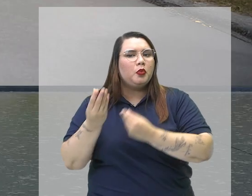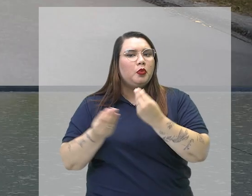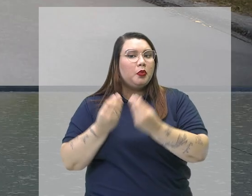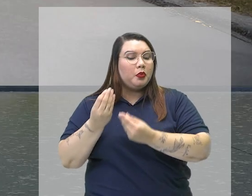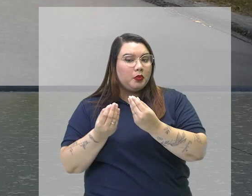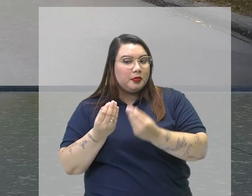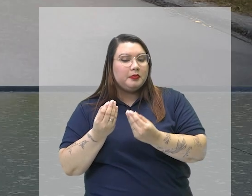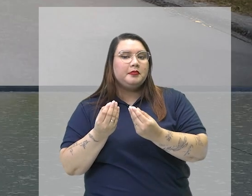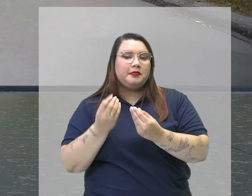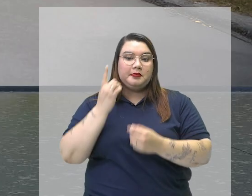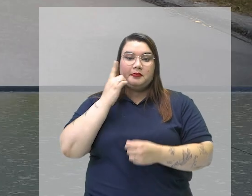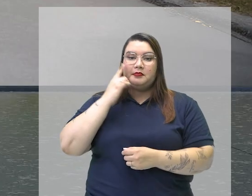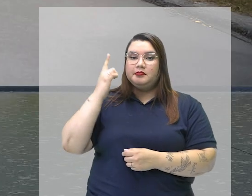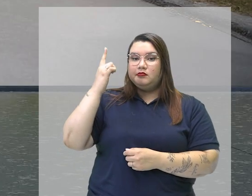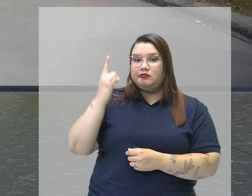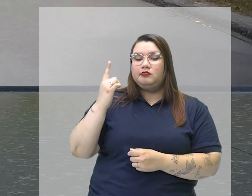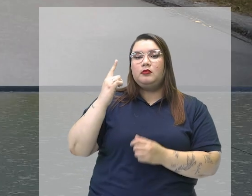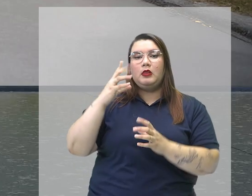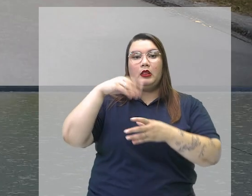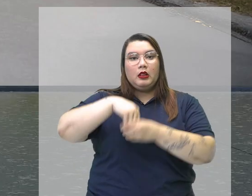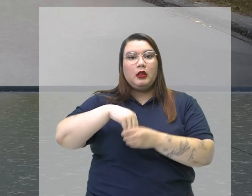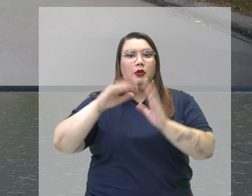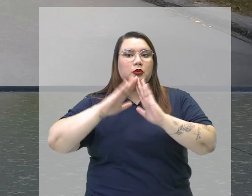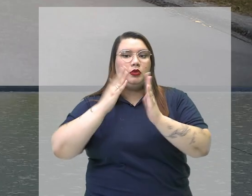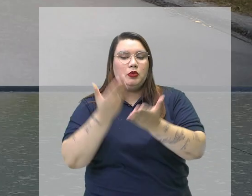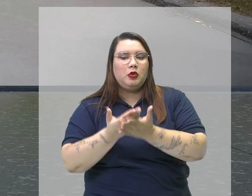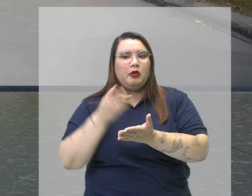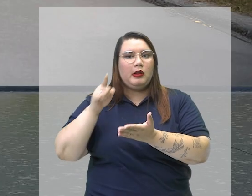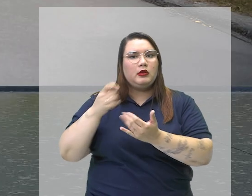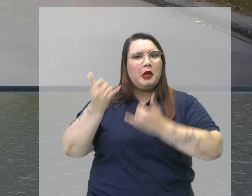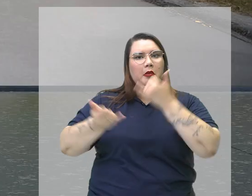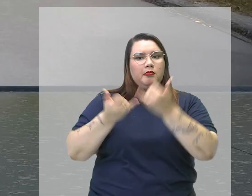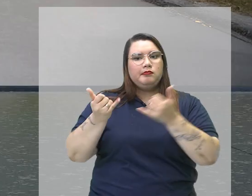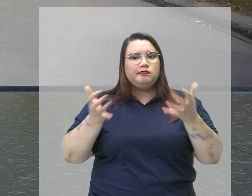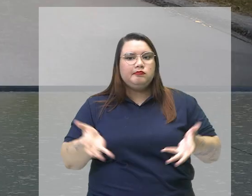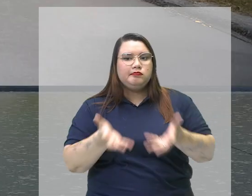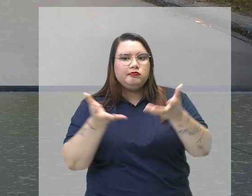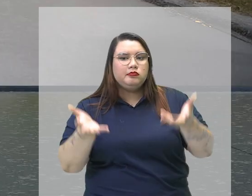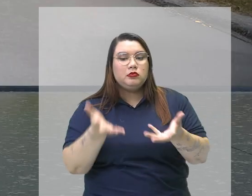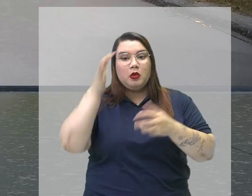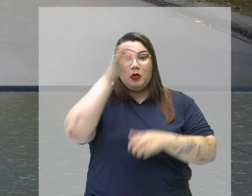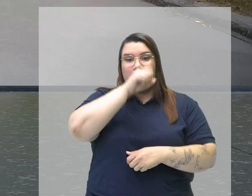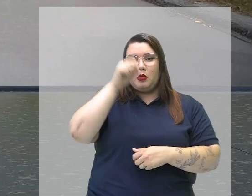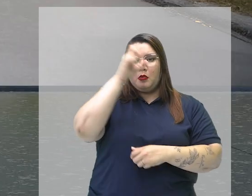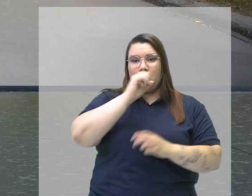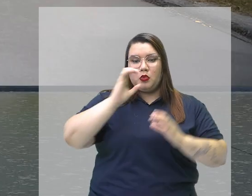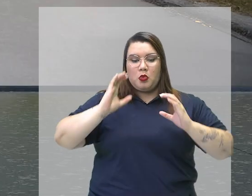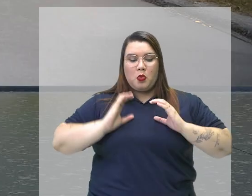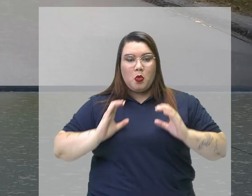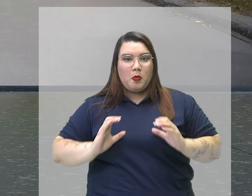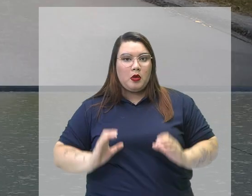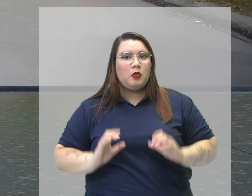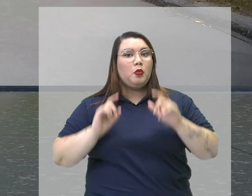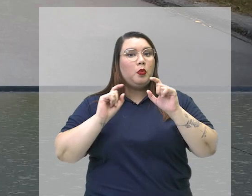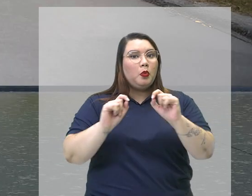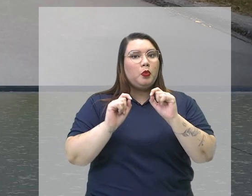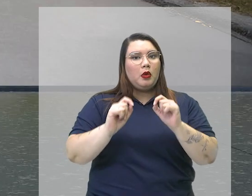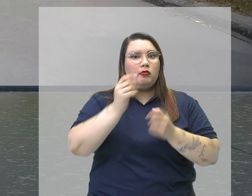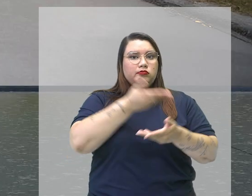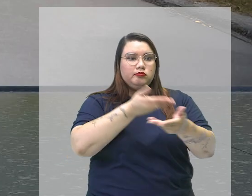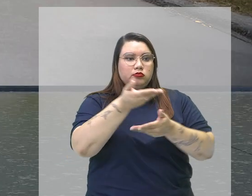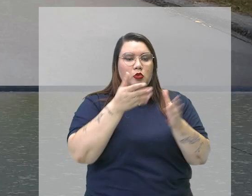que isso funciona, professora? Observem. Na escola, os jogos promovem um aprendizado de